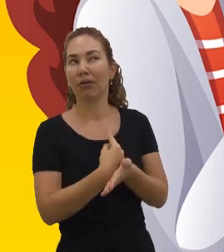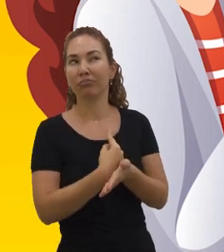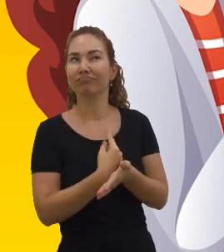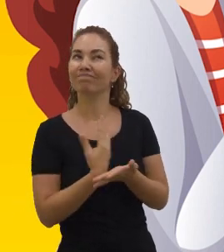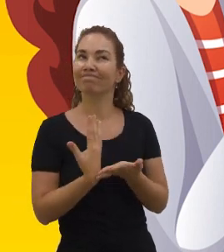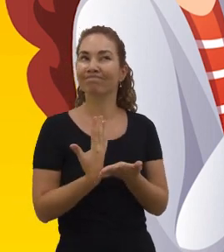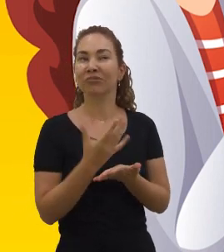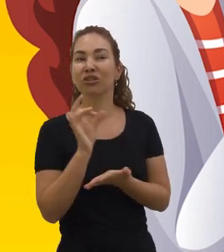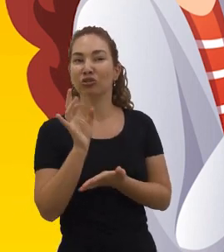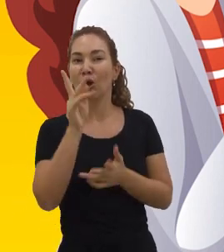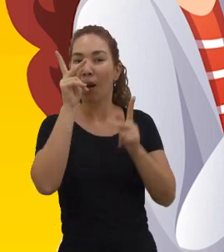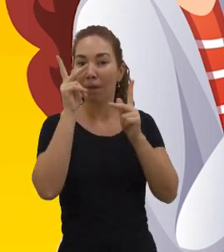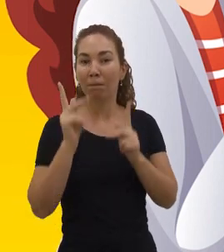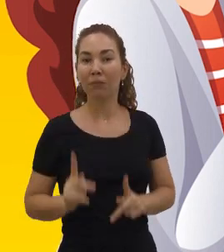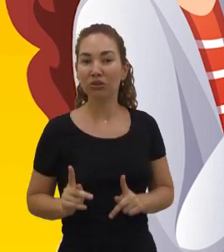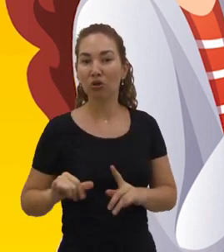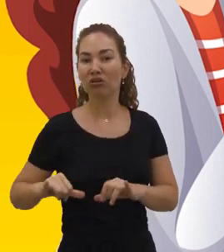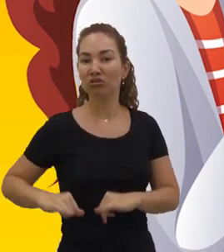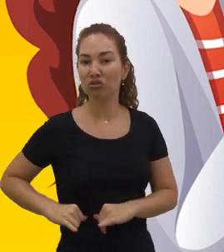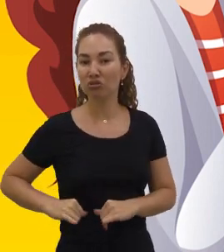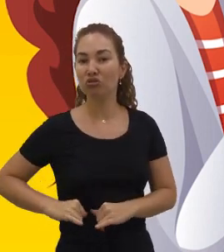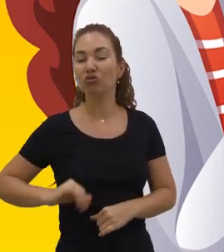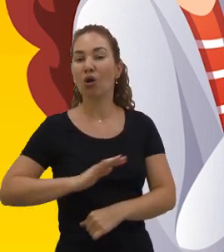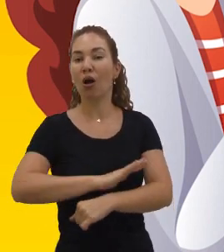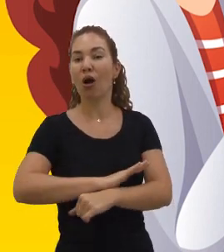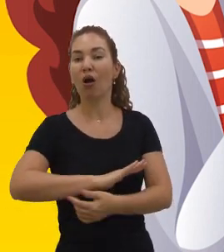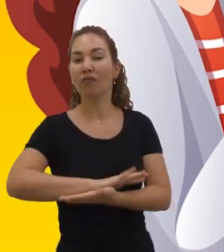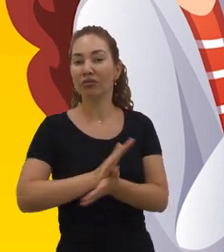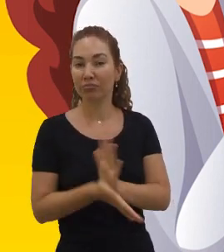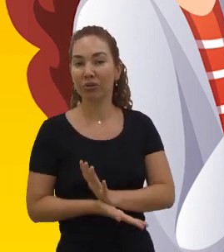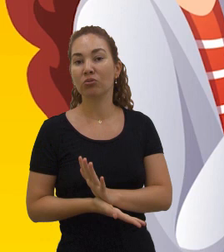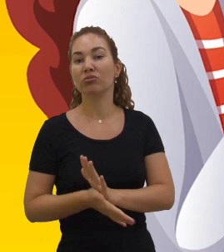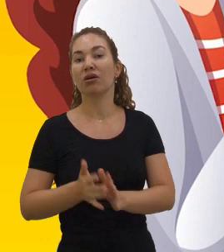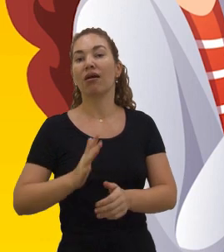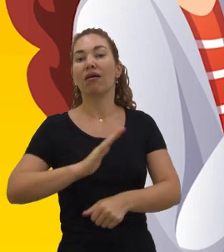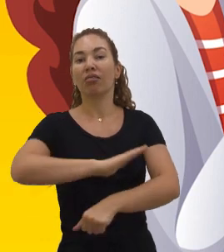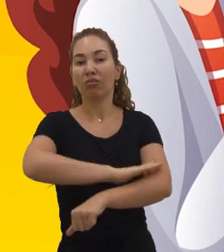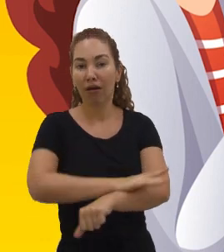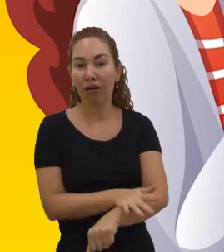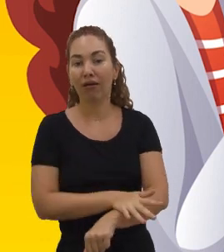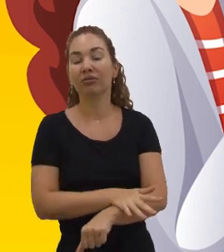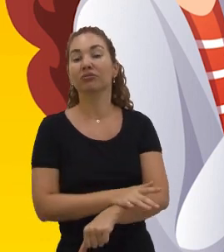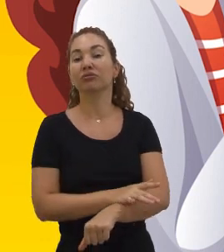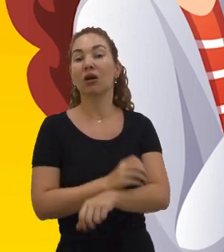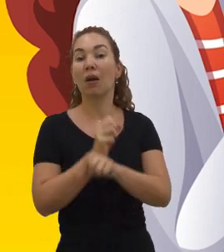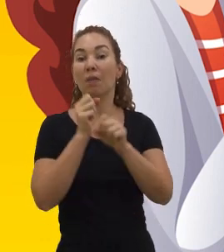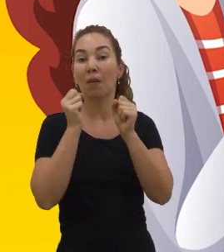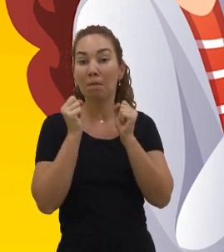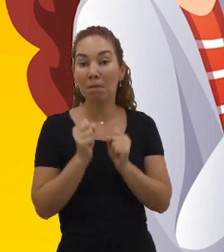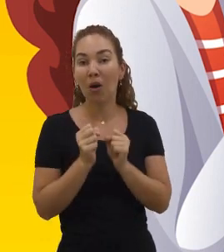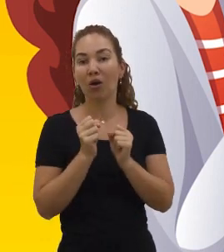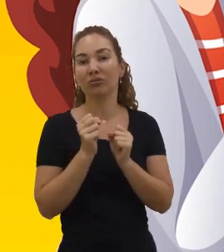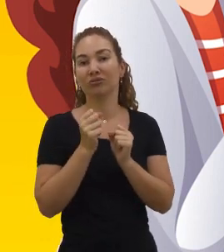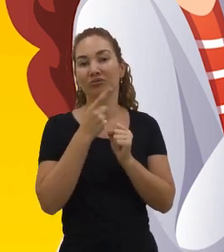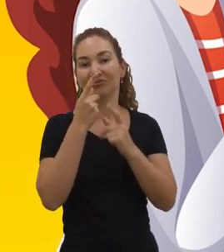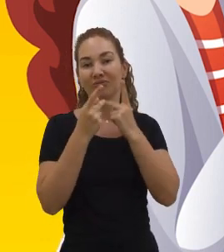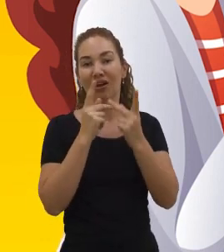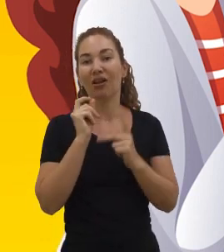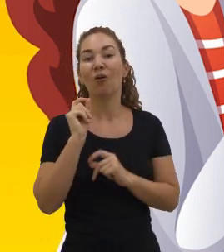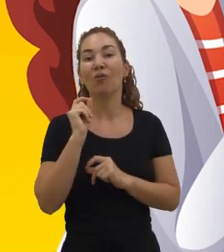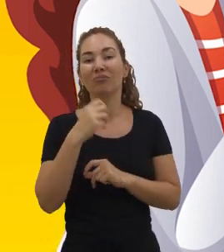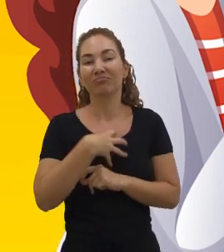a pessoa que sofre esse racismo, que sofre esse preconceito, pode dizer, né, o que ela sentiu, o que ela